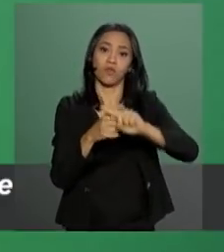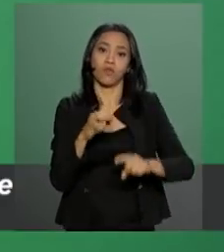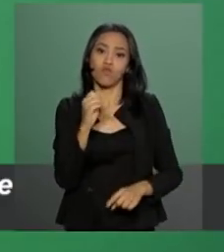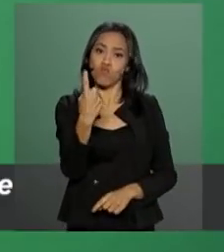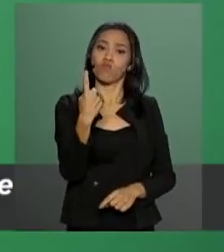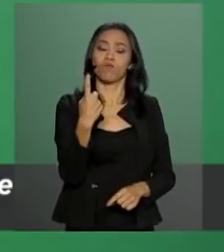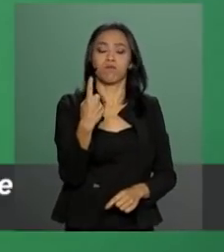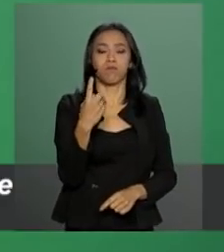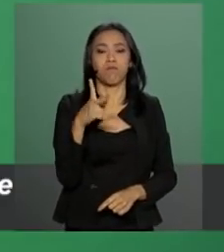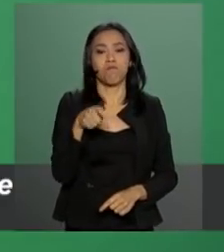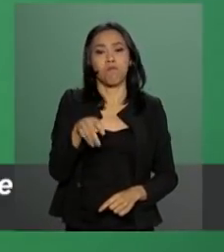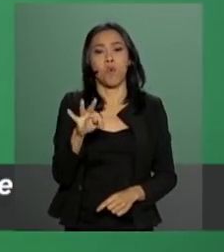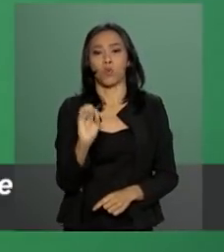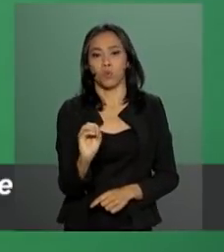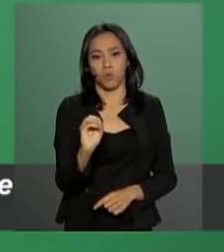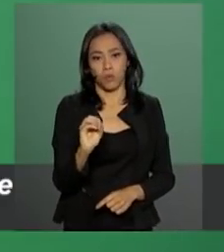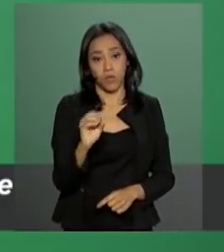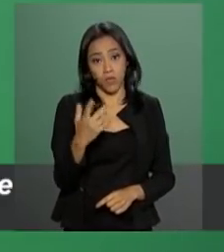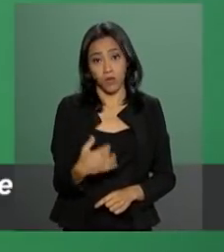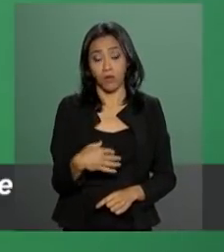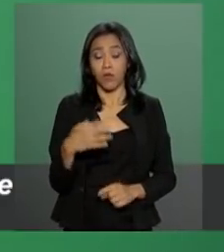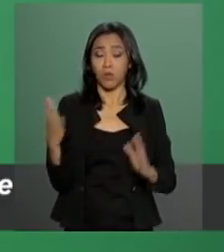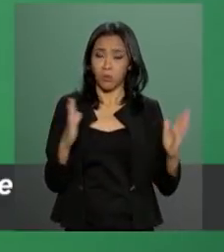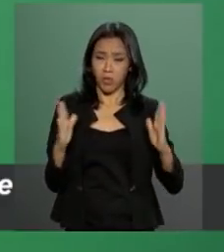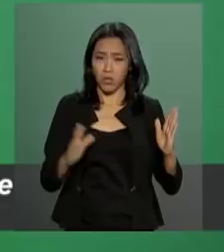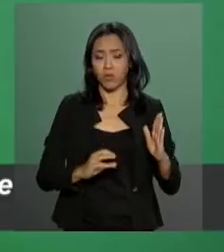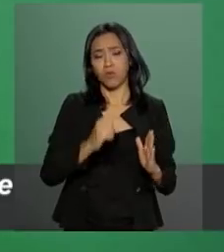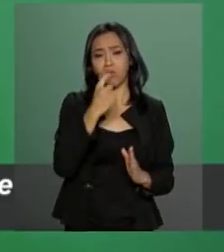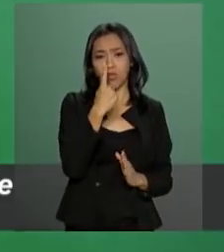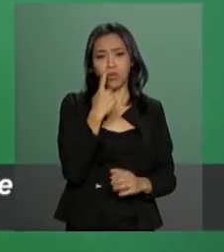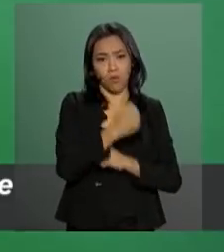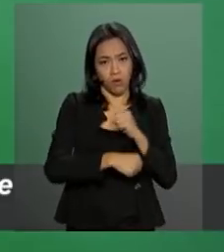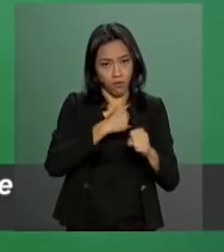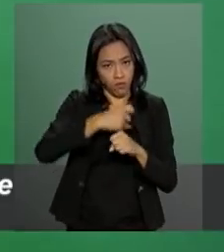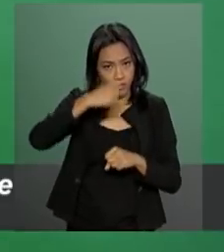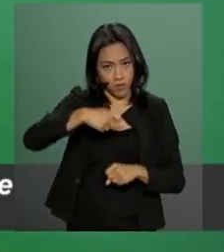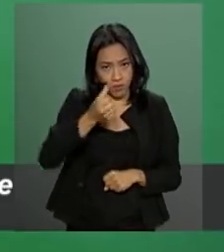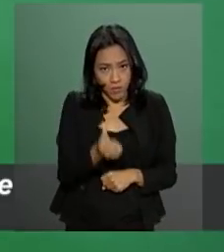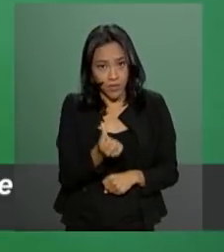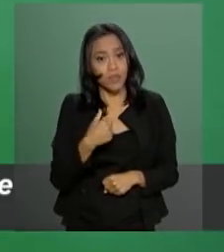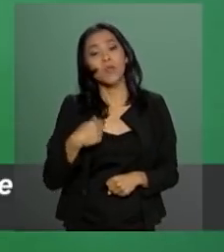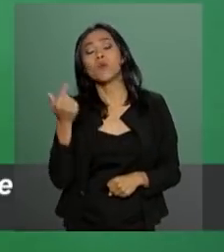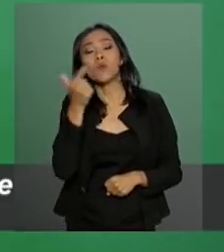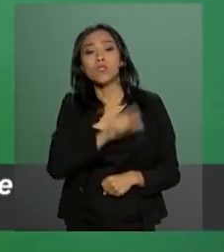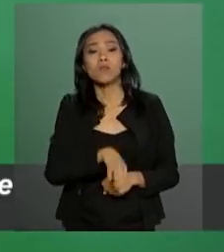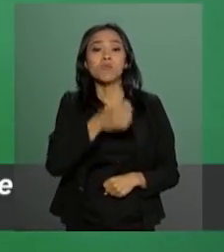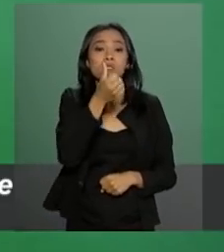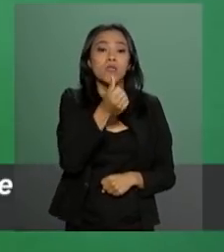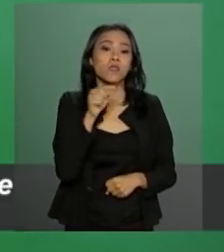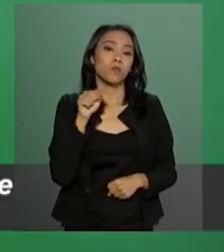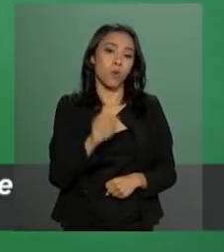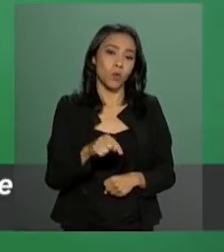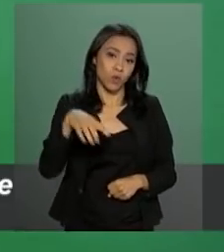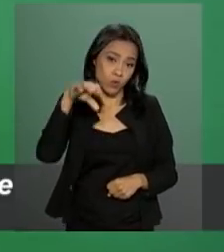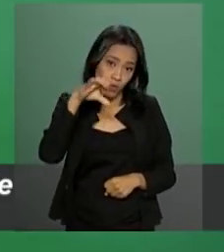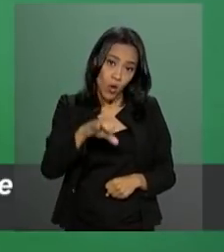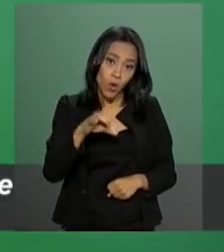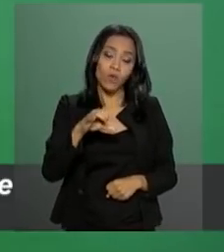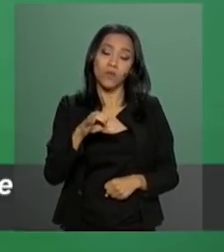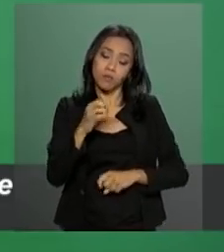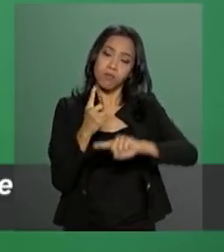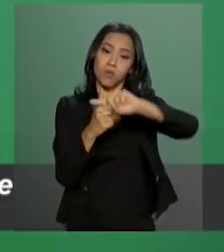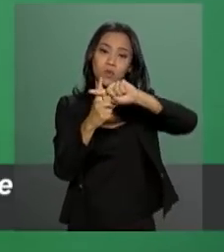ponto portanto em um ano e meio nós chegamos a praticamente 6.9 positivos do